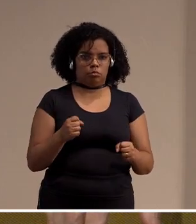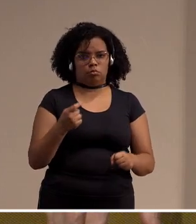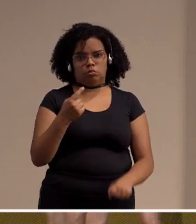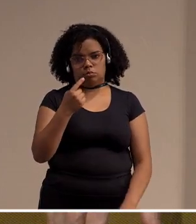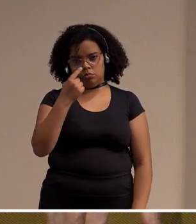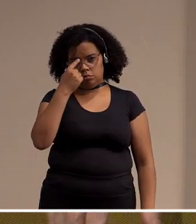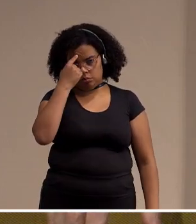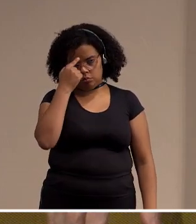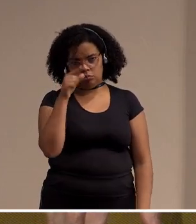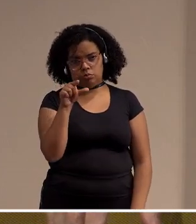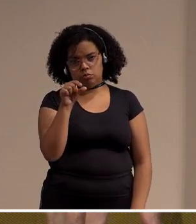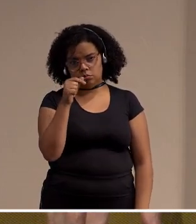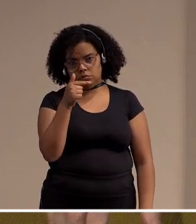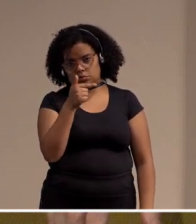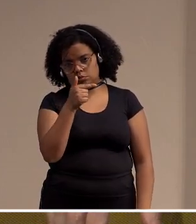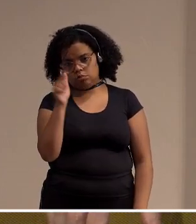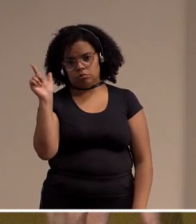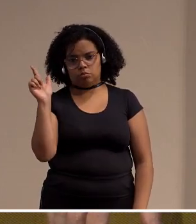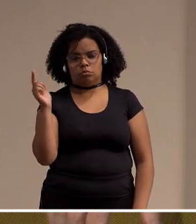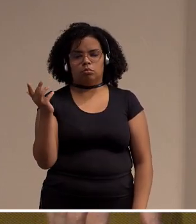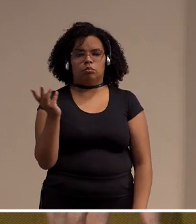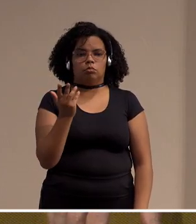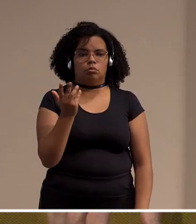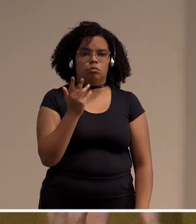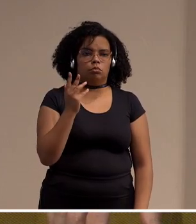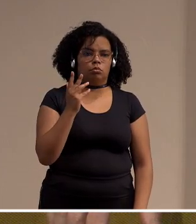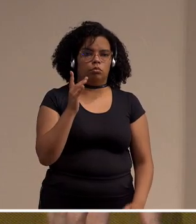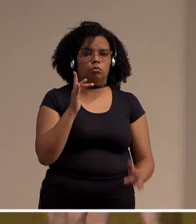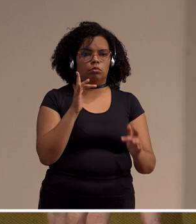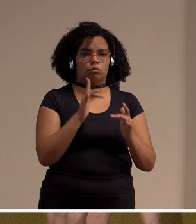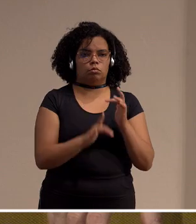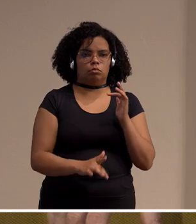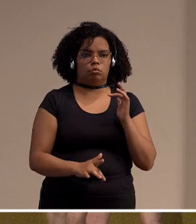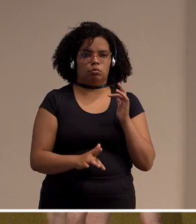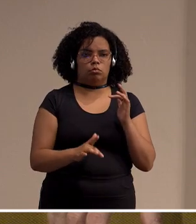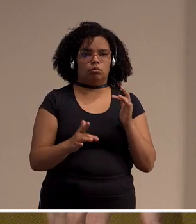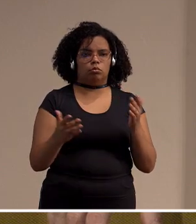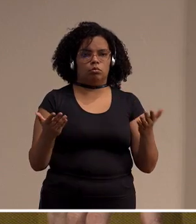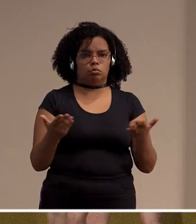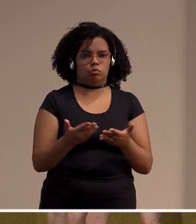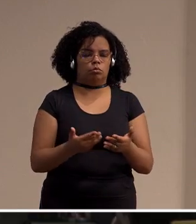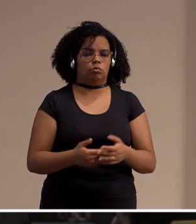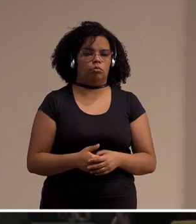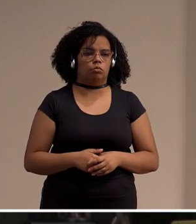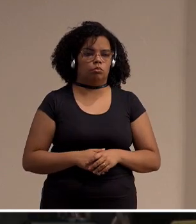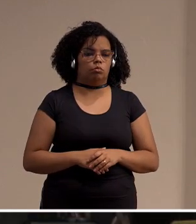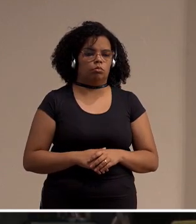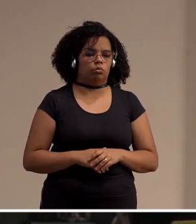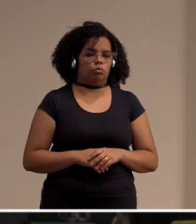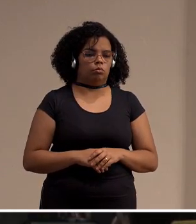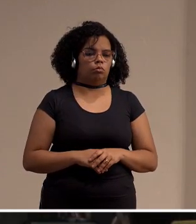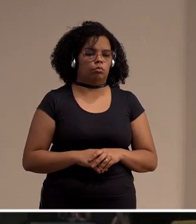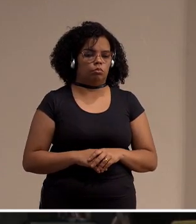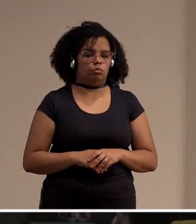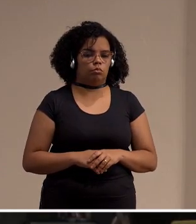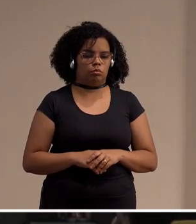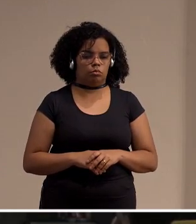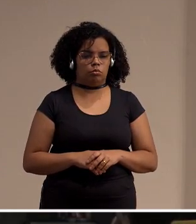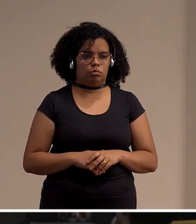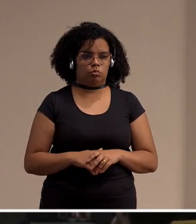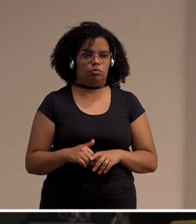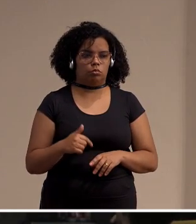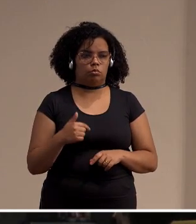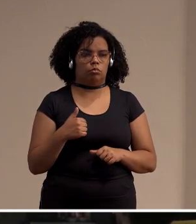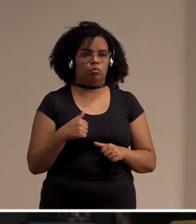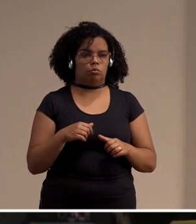alternativa, acelerando as contradições do presente. Sim. Eu fiquei pensando